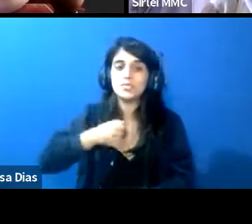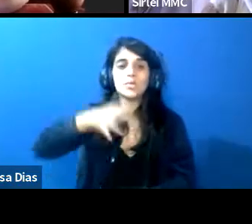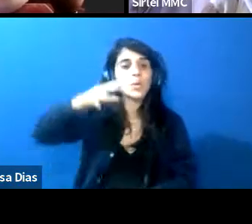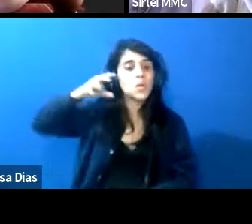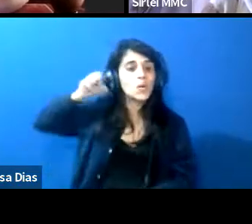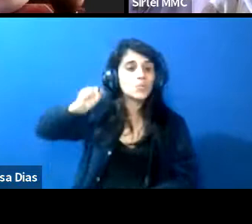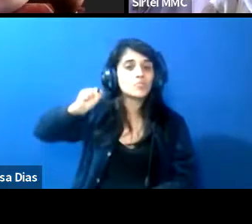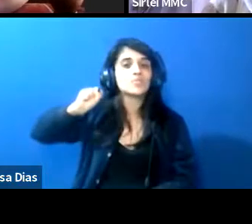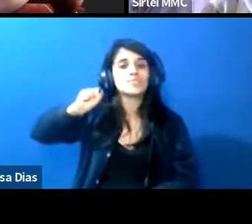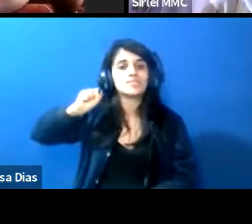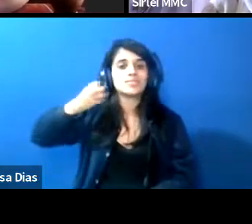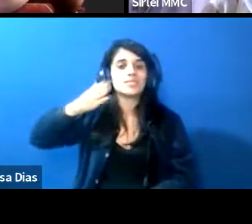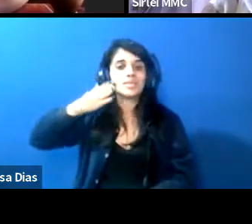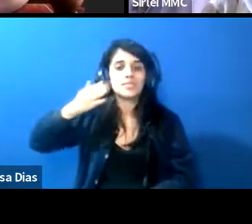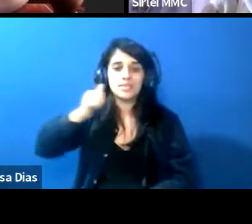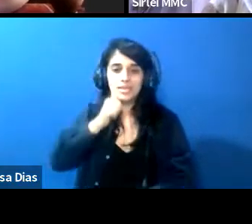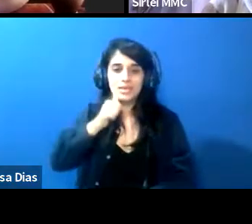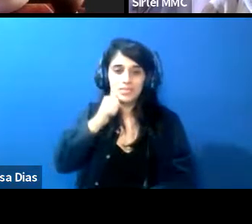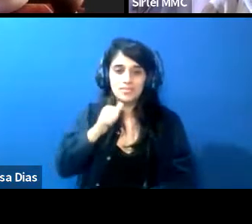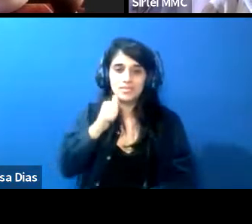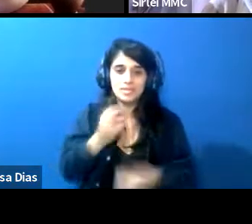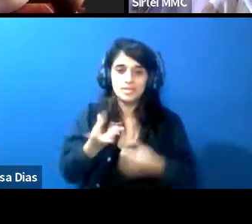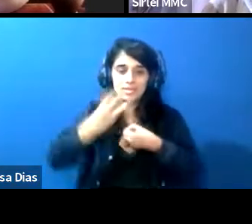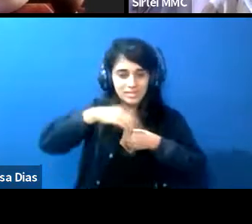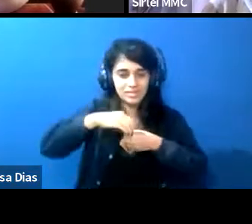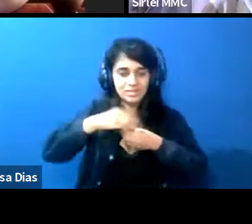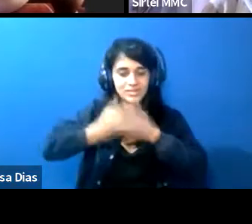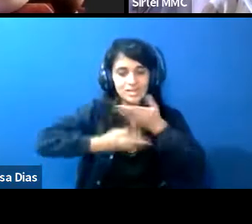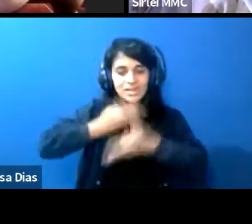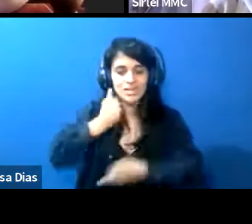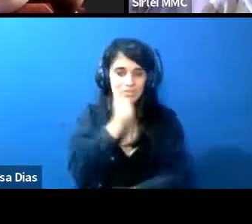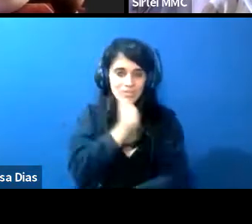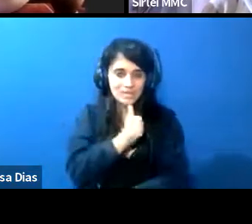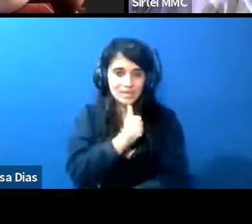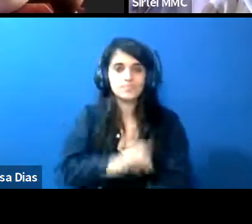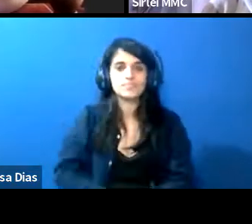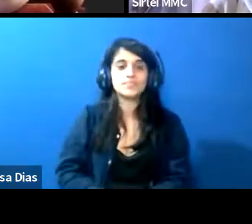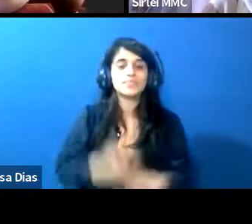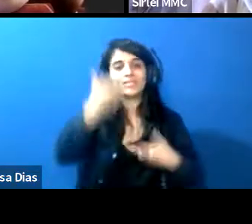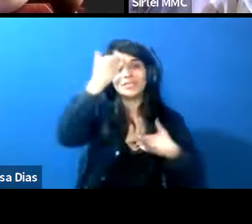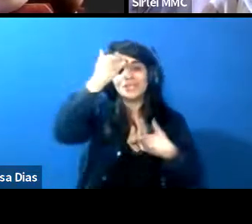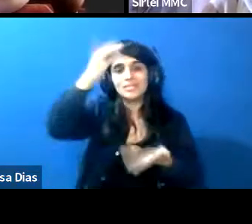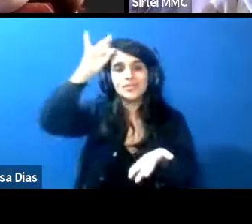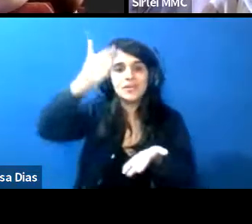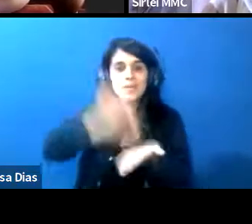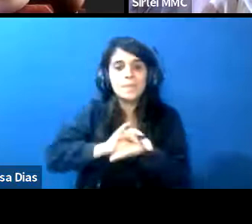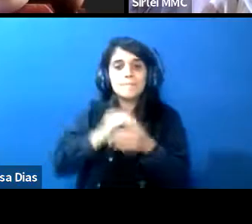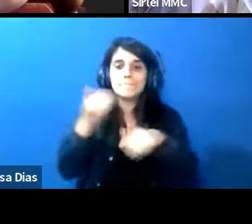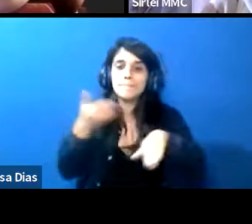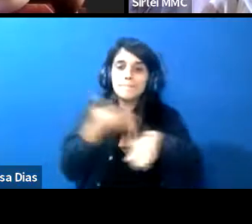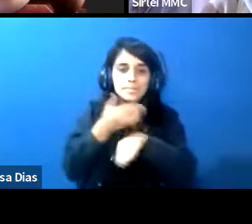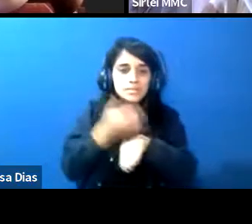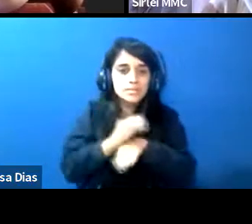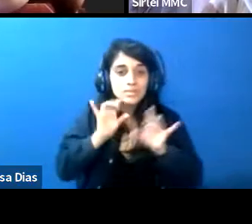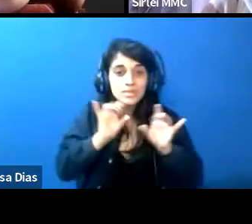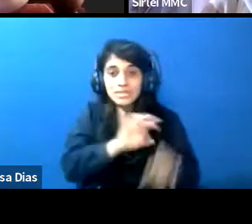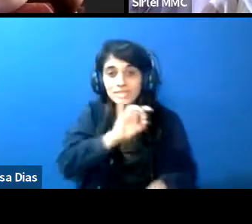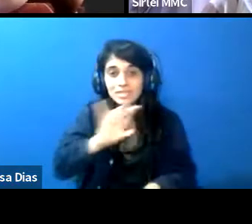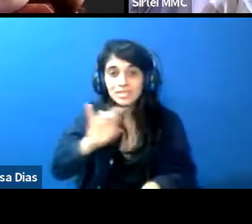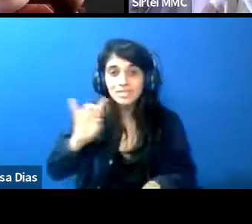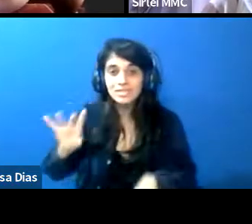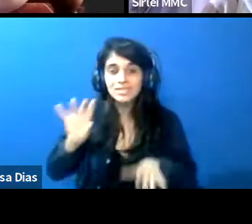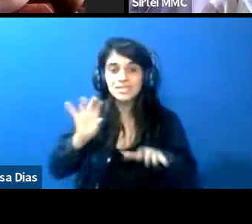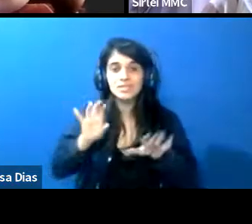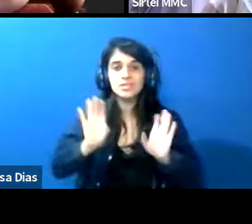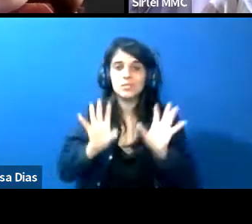ela está conosco, né? De algum jeito ela está aqui. Agradecer profundamente a presença de vocês em nome da Comissão de